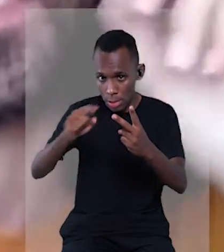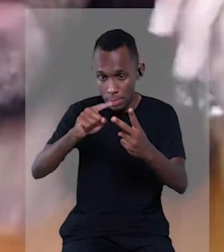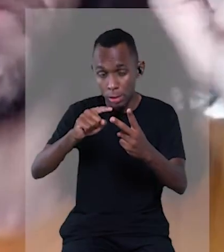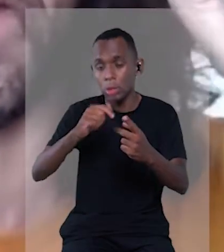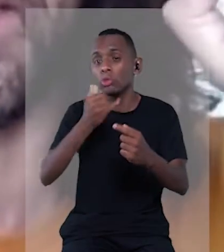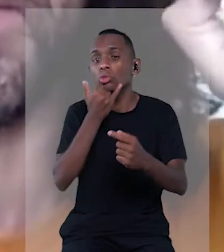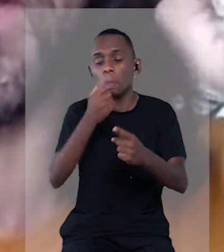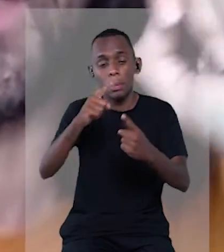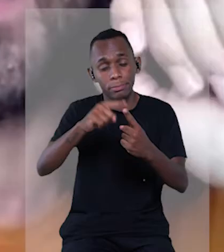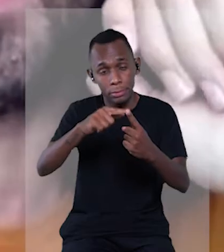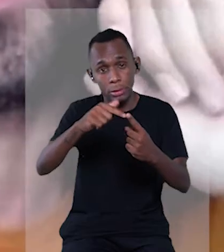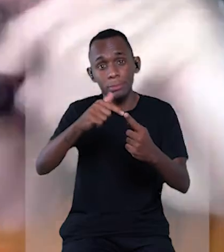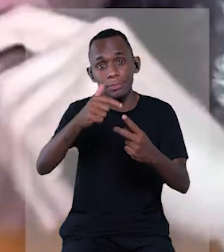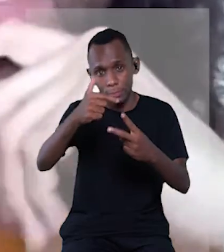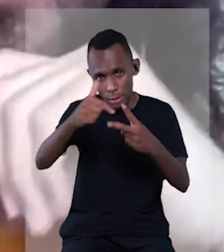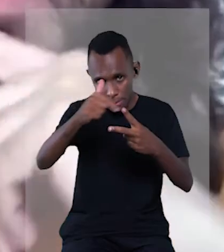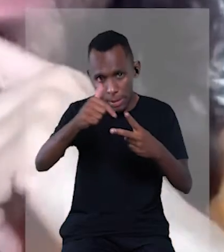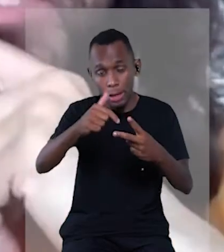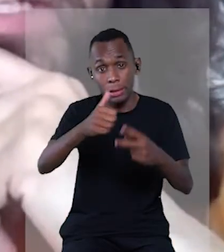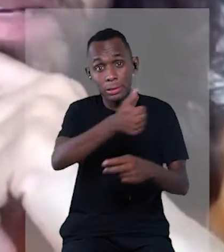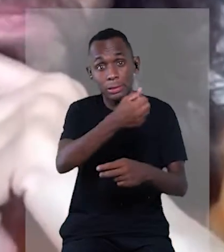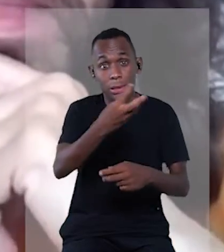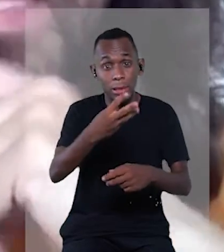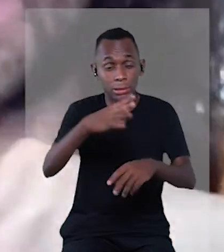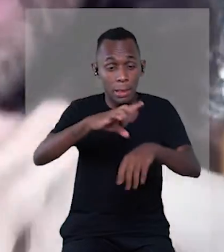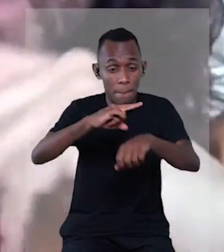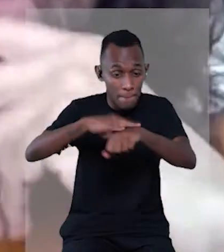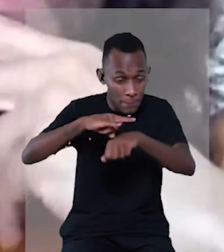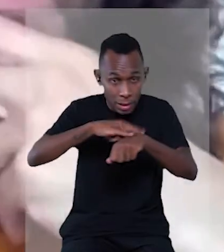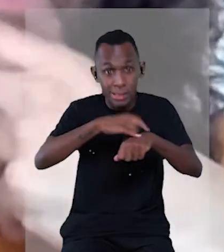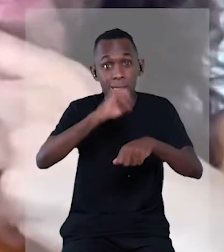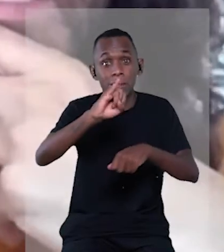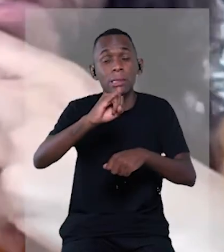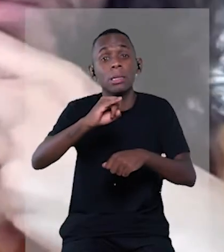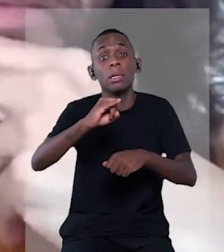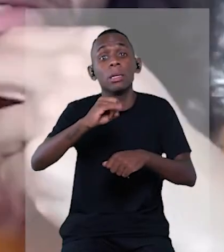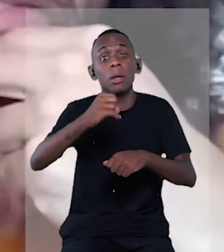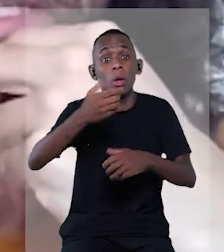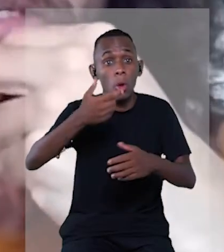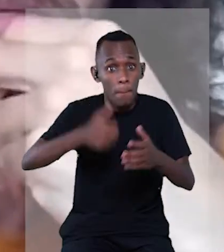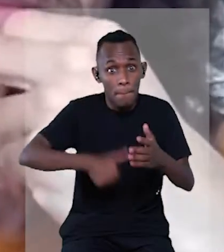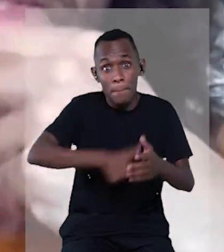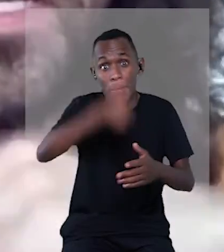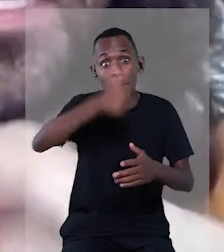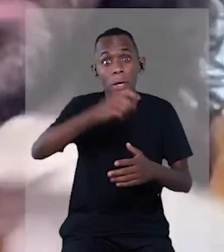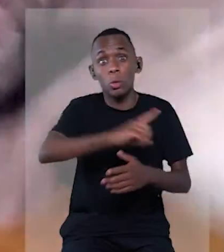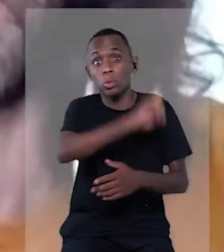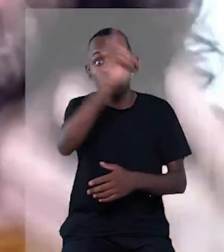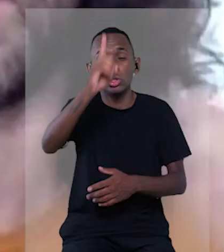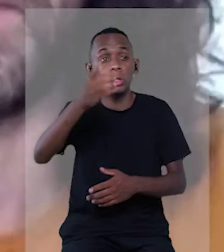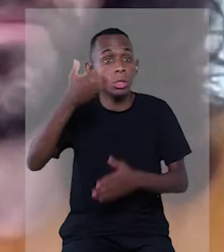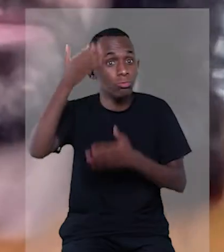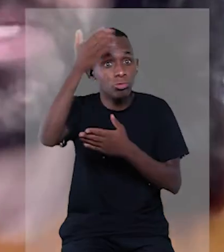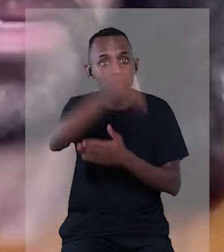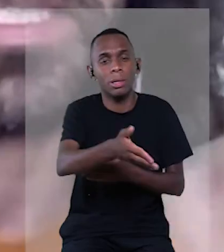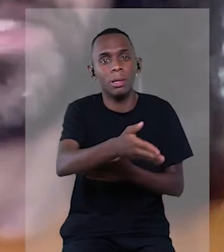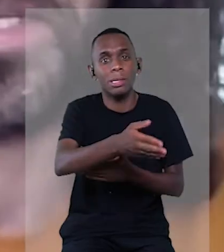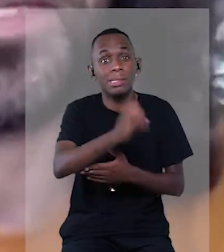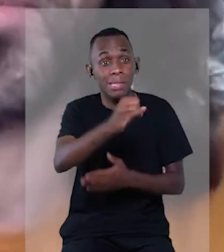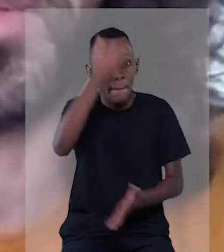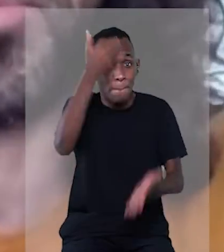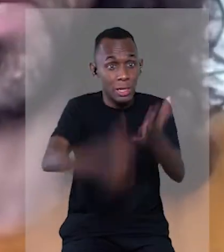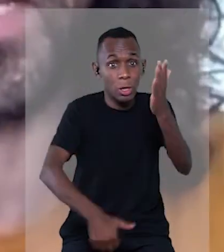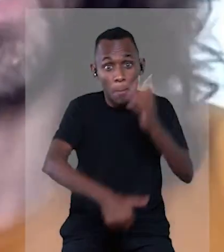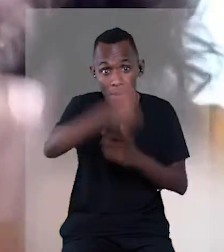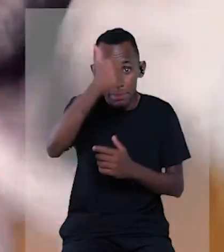limpar 13 banheiros, e eu estava indo, era o primeiro dia. E lá, se você perde o primeiro dia, o emprego você não tem mais